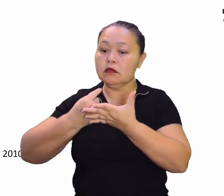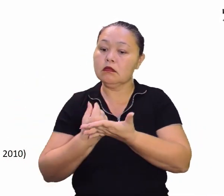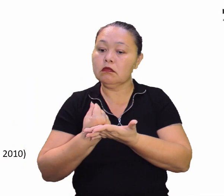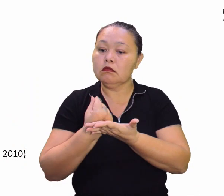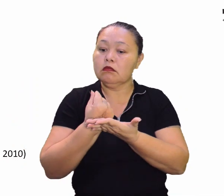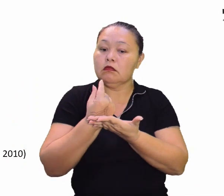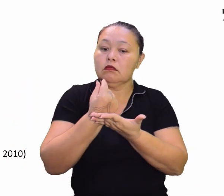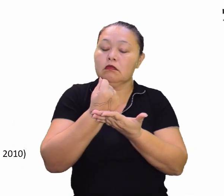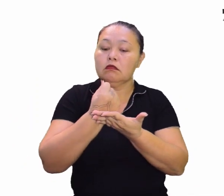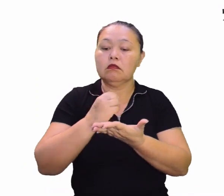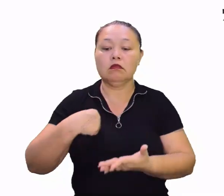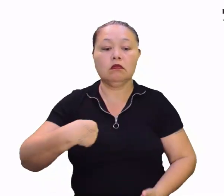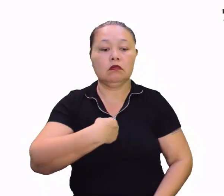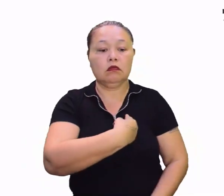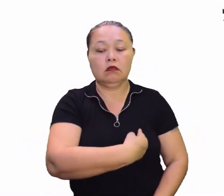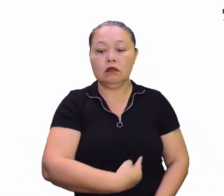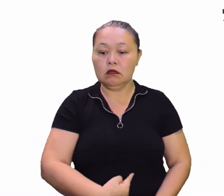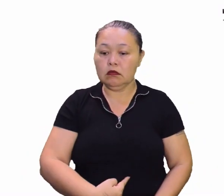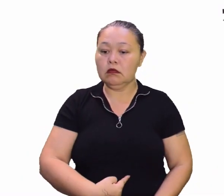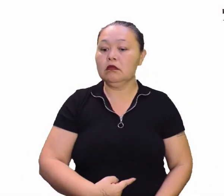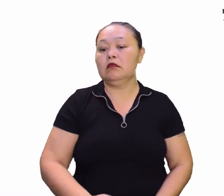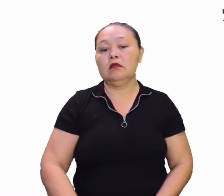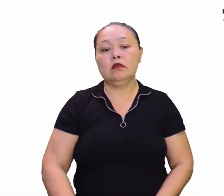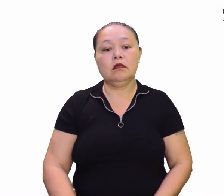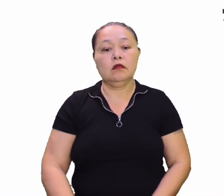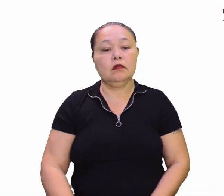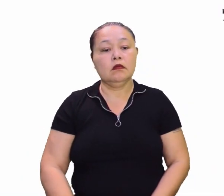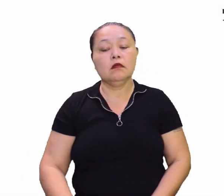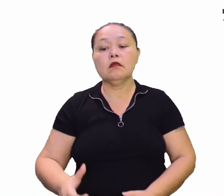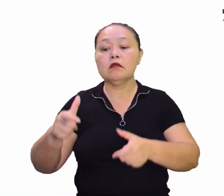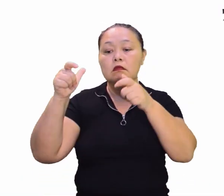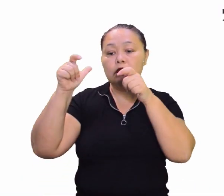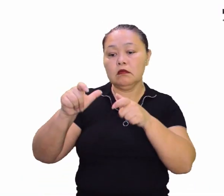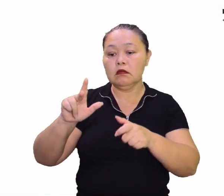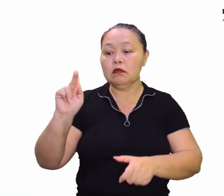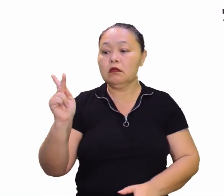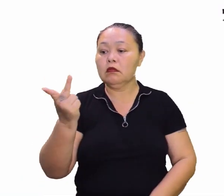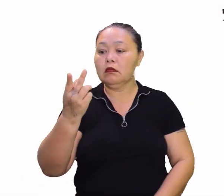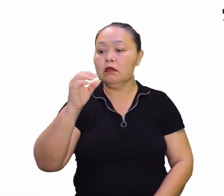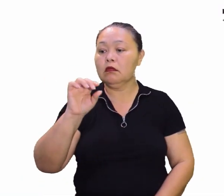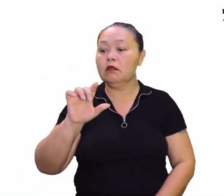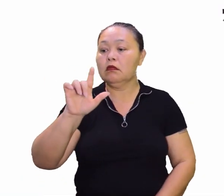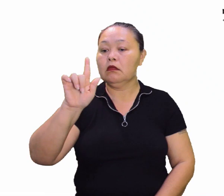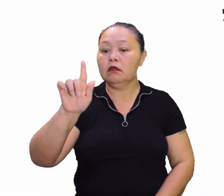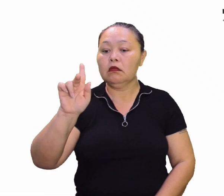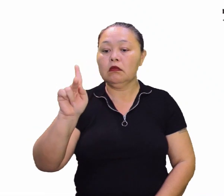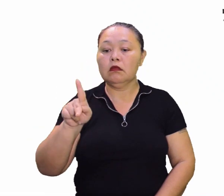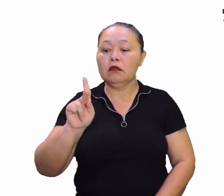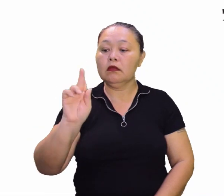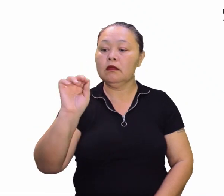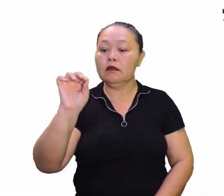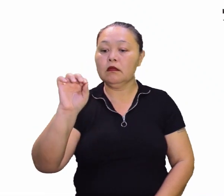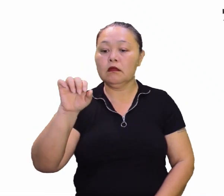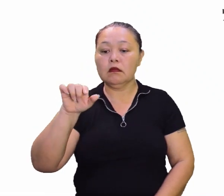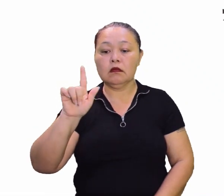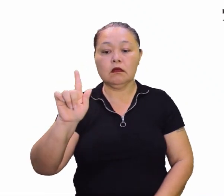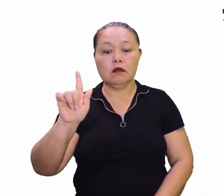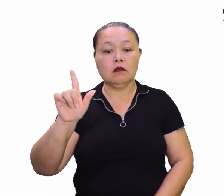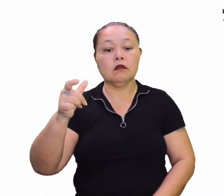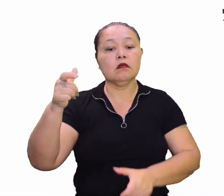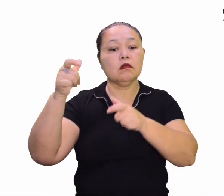de regime socialista. A localização de Hong Kong está localizado nessa